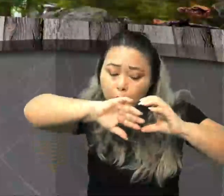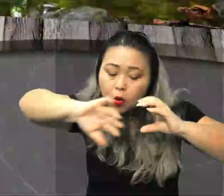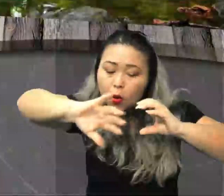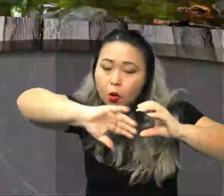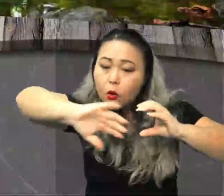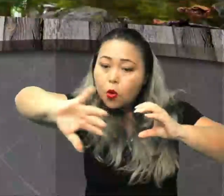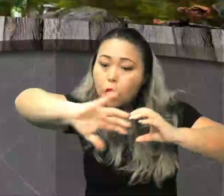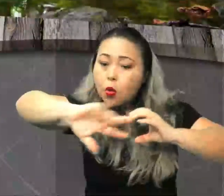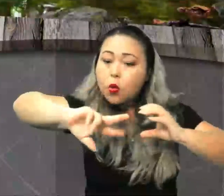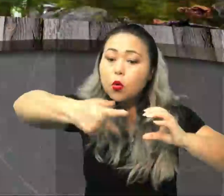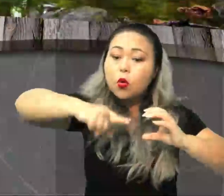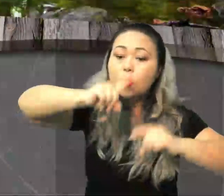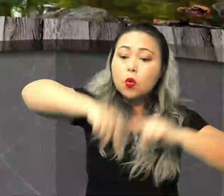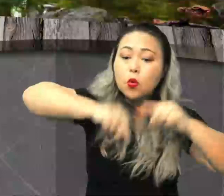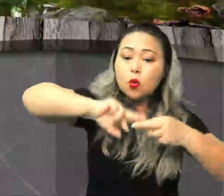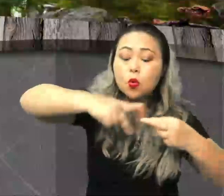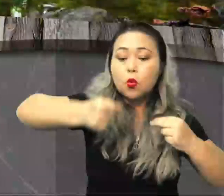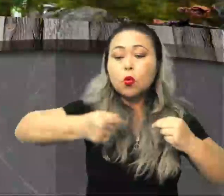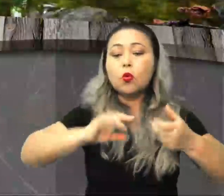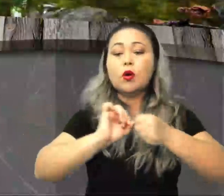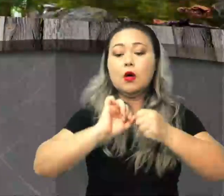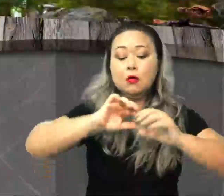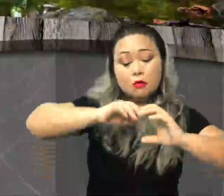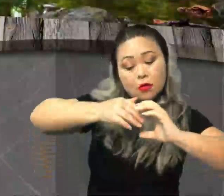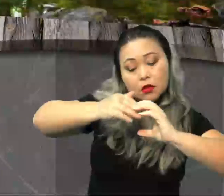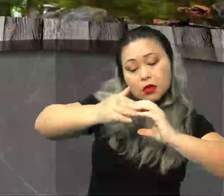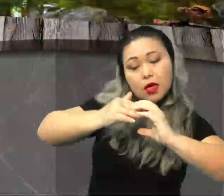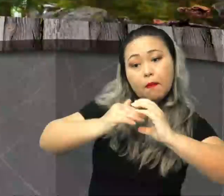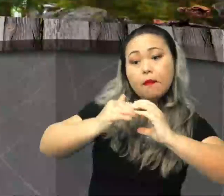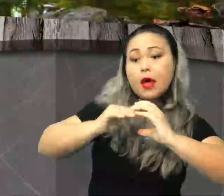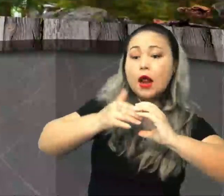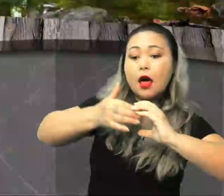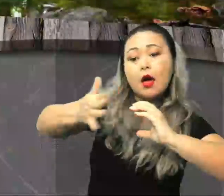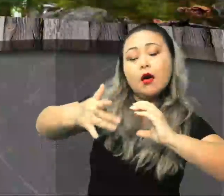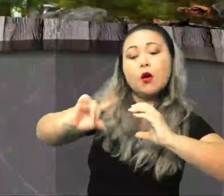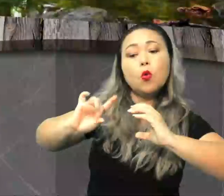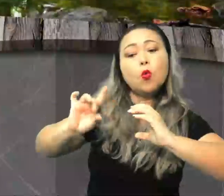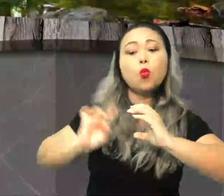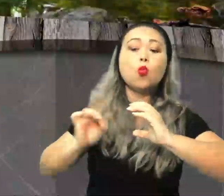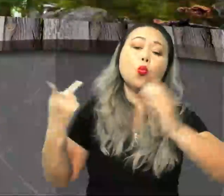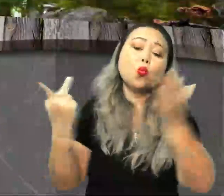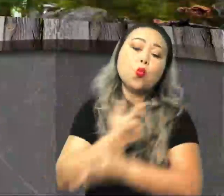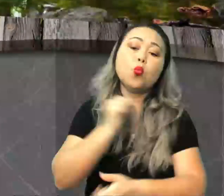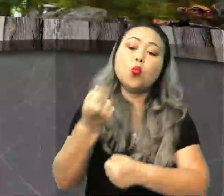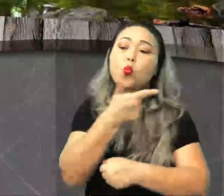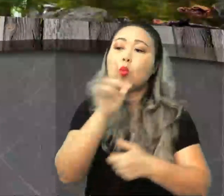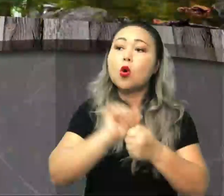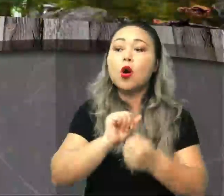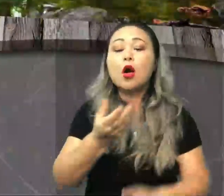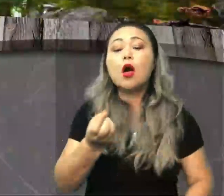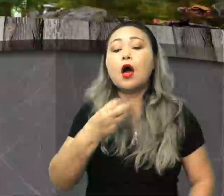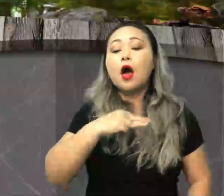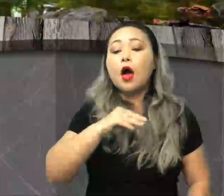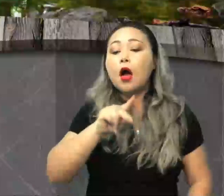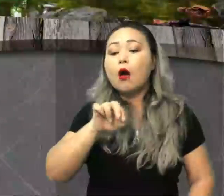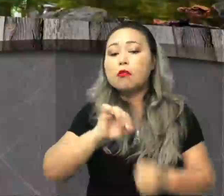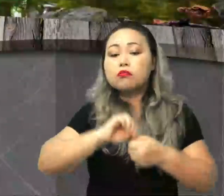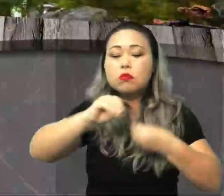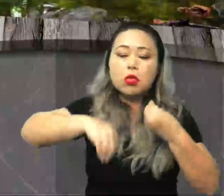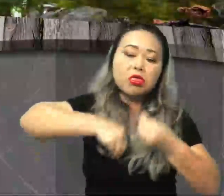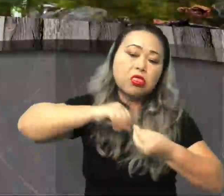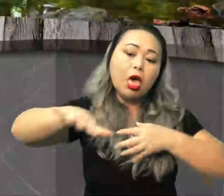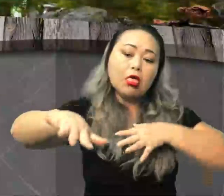separando o material genético do citoplasma, tá certo? O que não acontece lá nos procariontes, o material genético